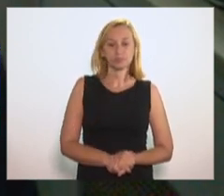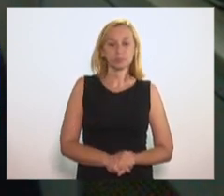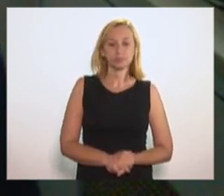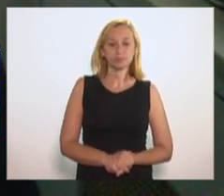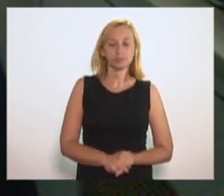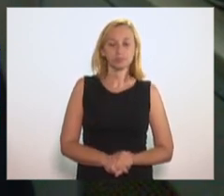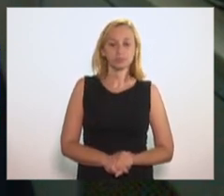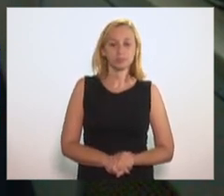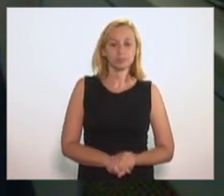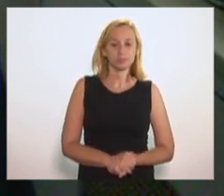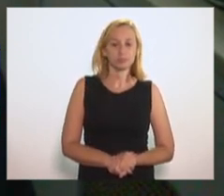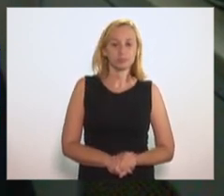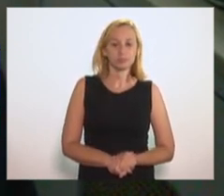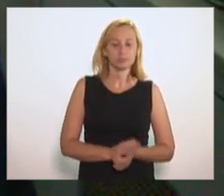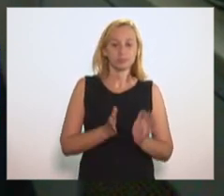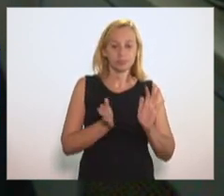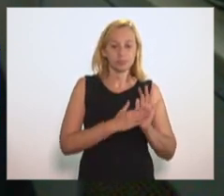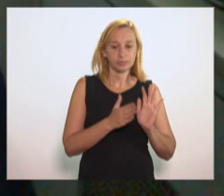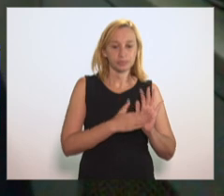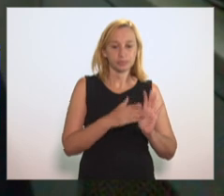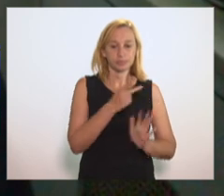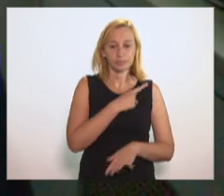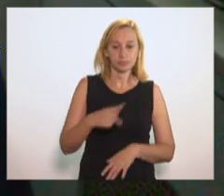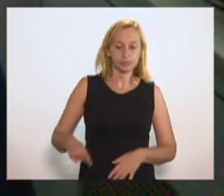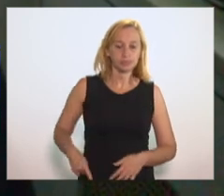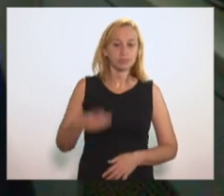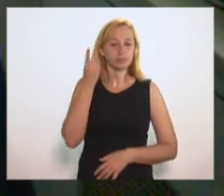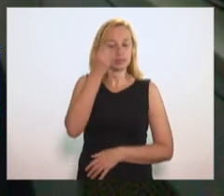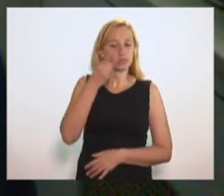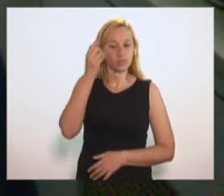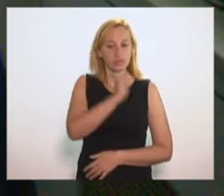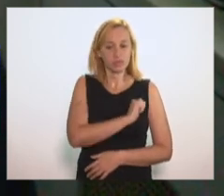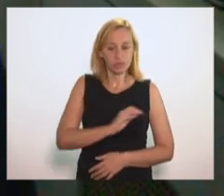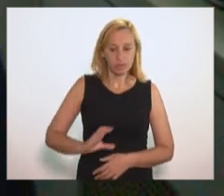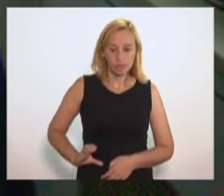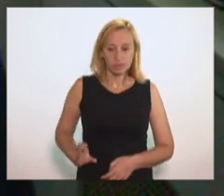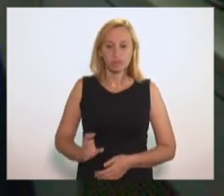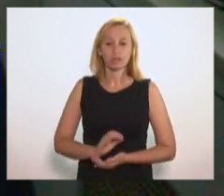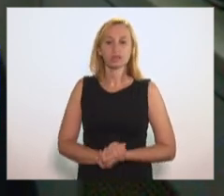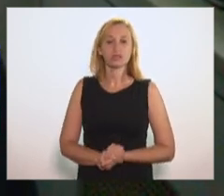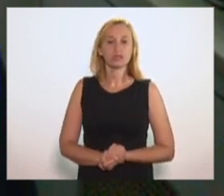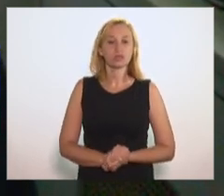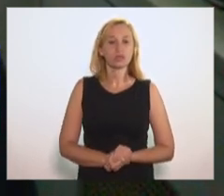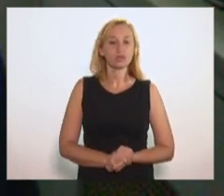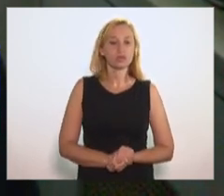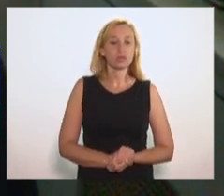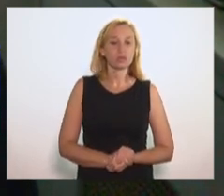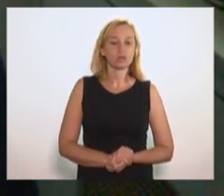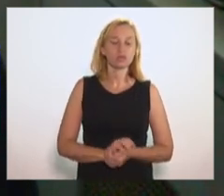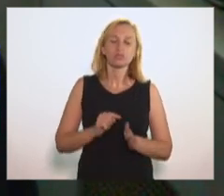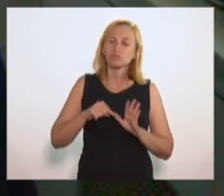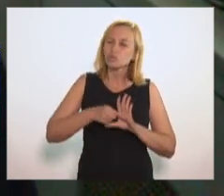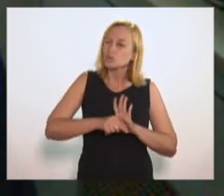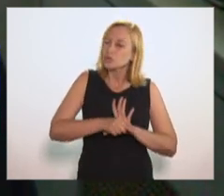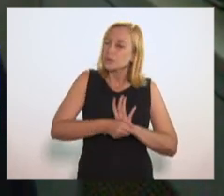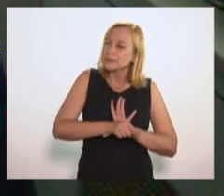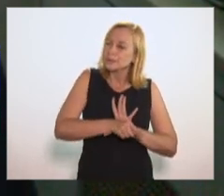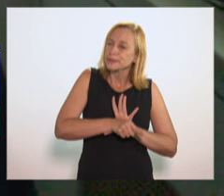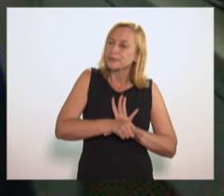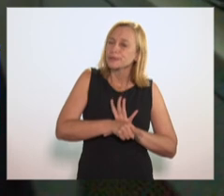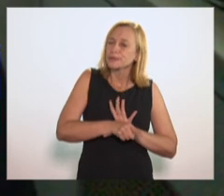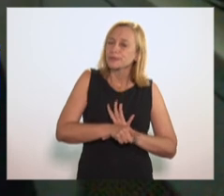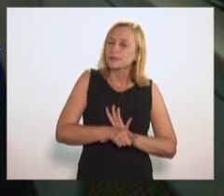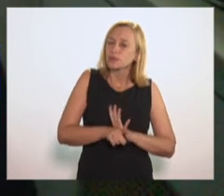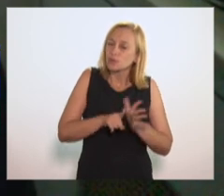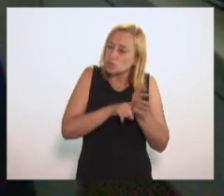proposta pelo presidente deputado André Siciliano que vai aprofundar as